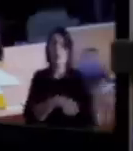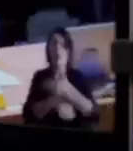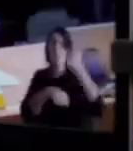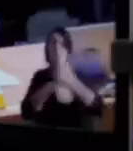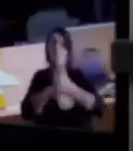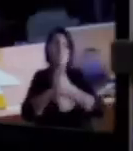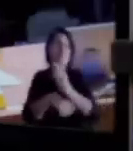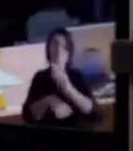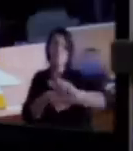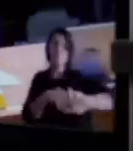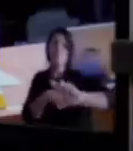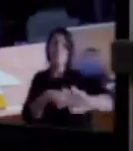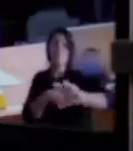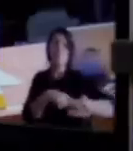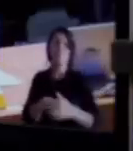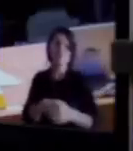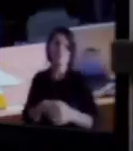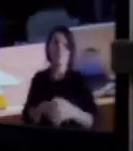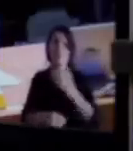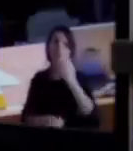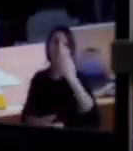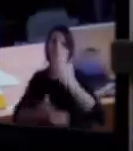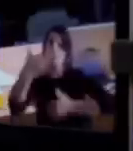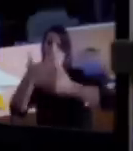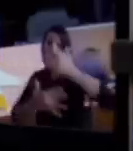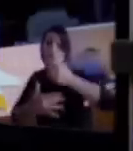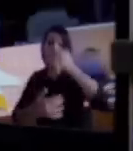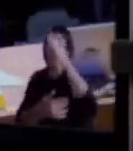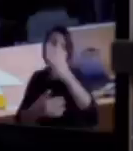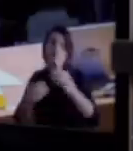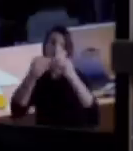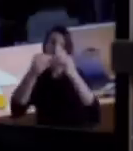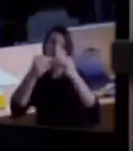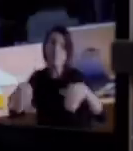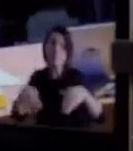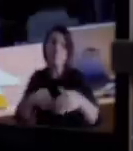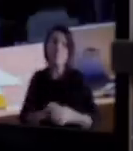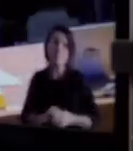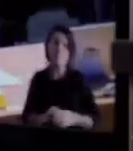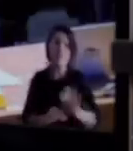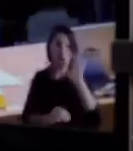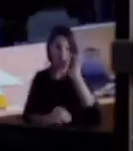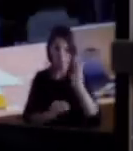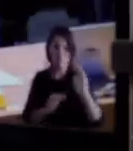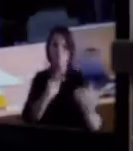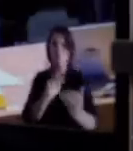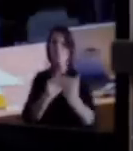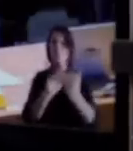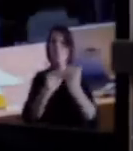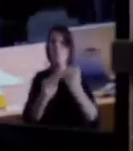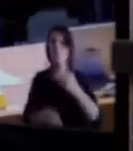que atrapalha bastante o Brasil o o ministro da Defesa José muss concorda comigo eu acho eu vou botar um áudio dele aqui escuta